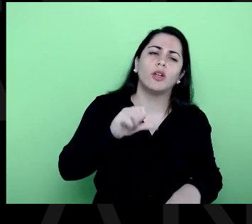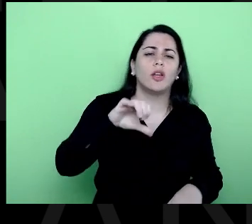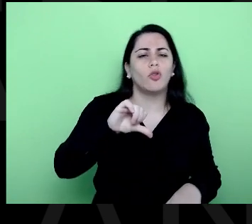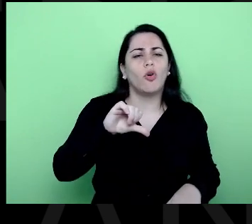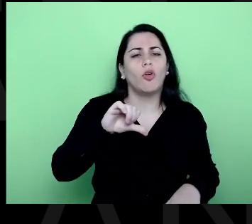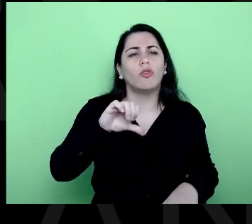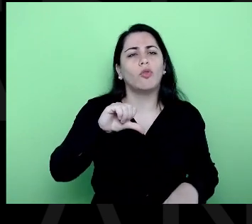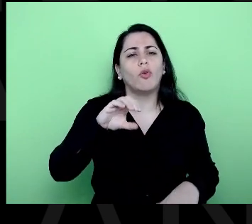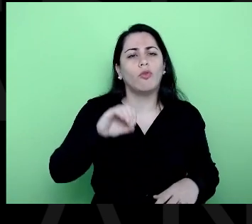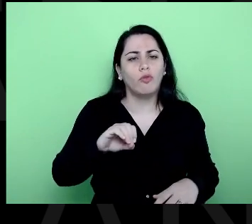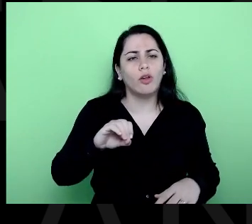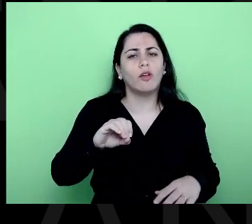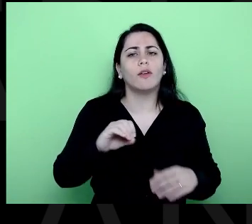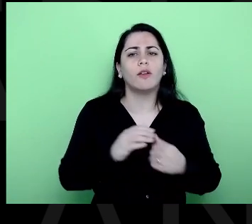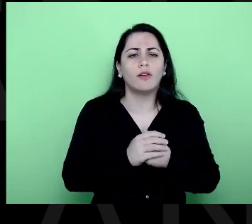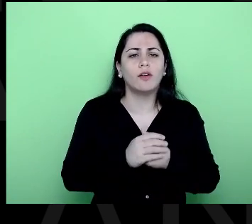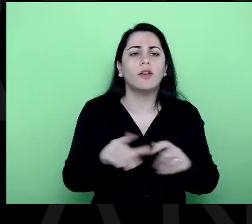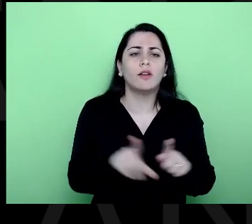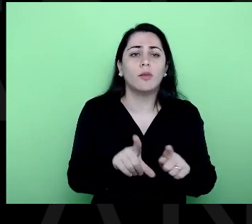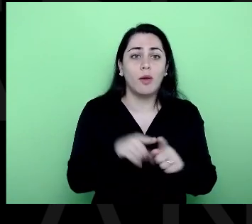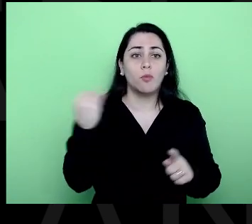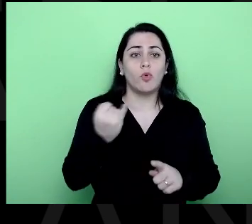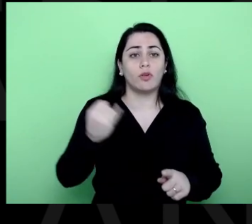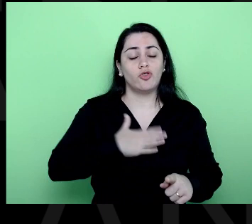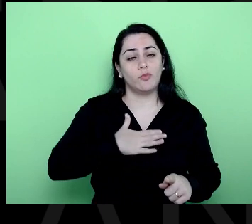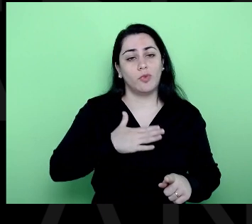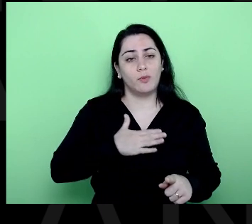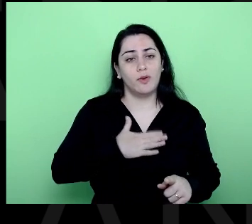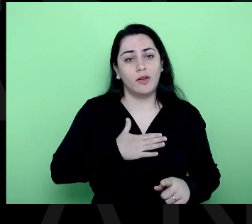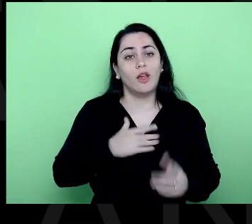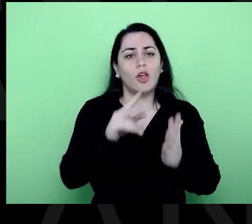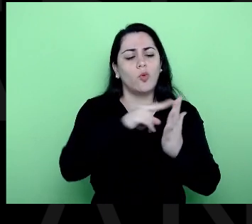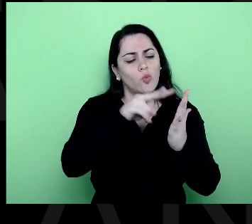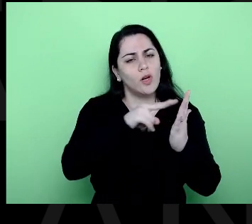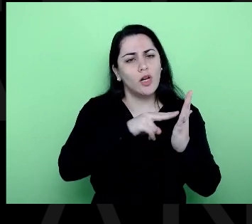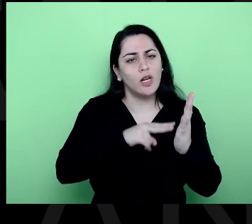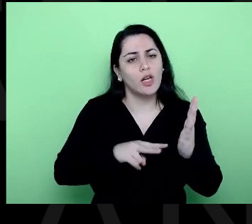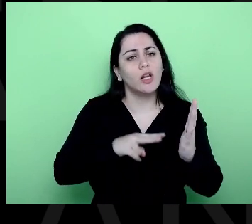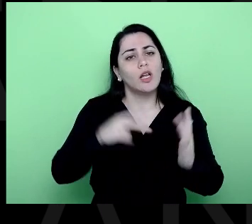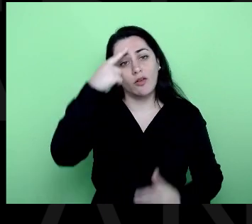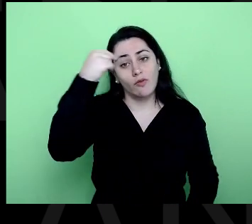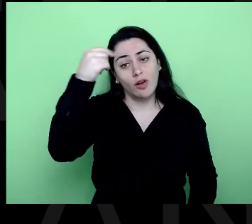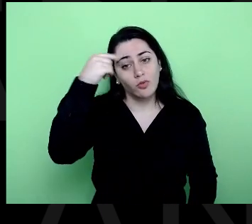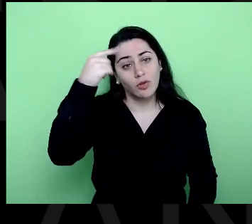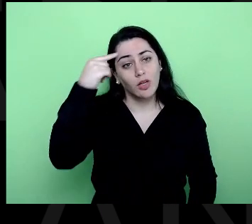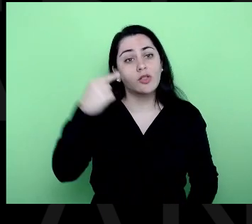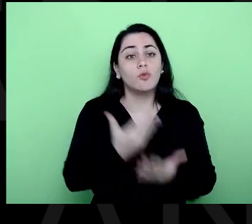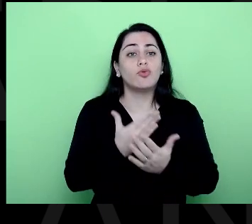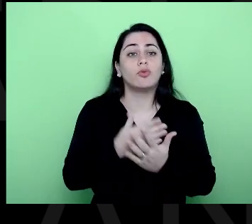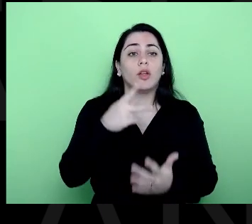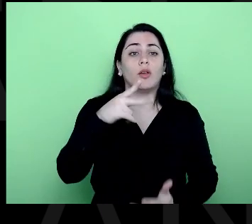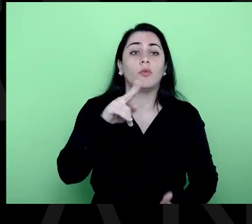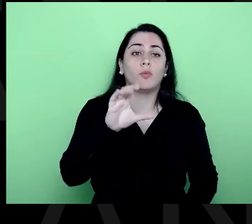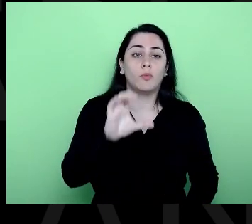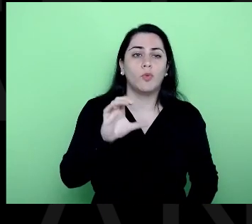ali logo depois, e foi muito importante para mim, assim, eu li na faculdade que eu fiz PUC aqui em Minas, a